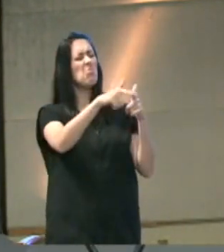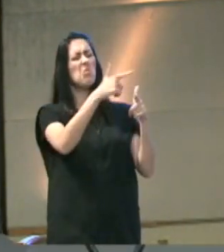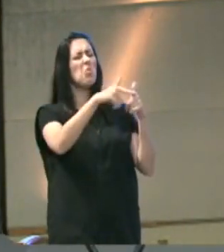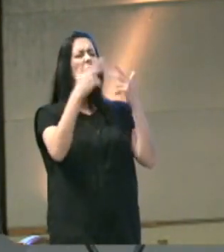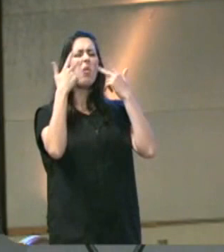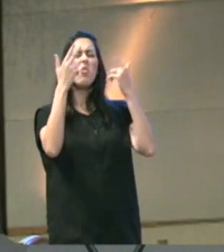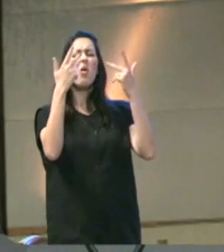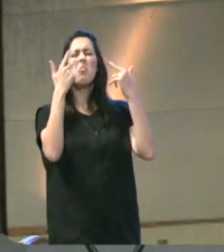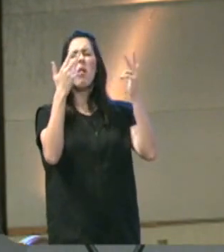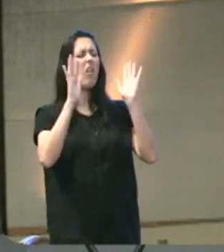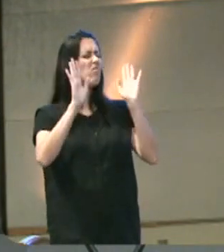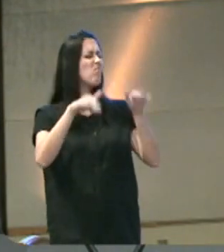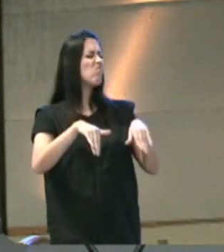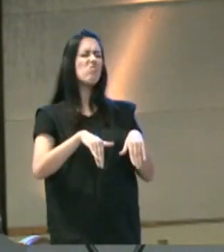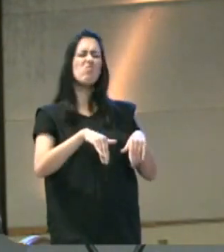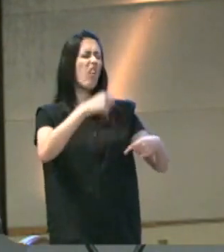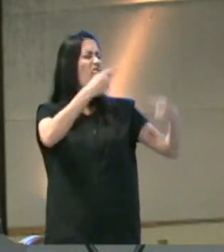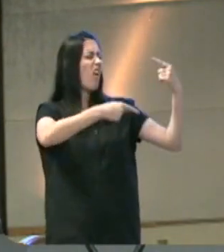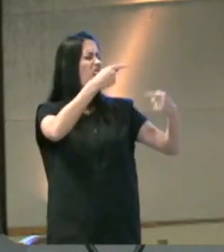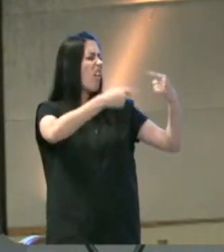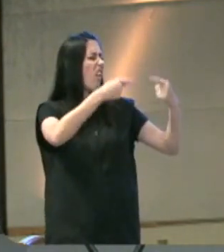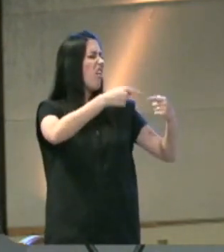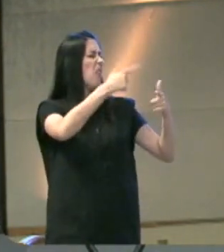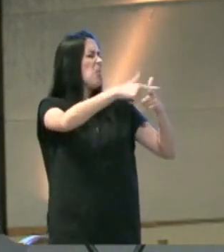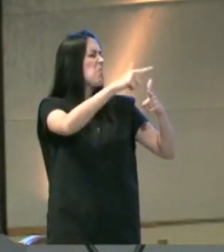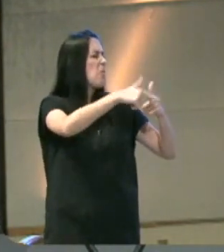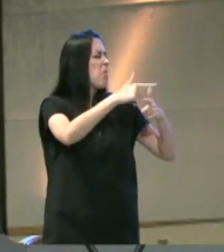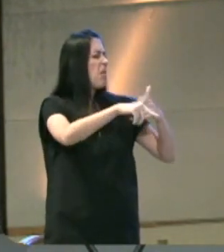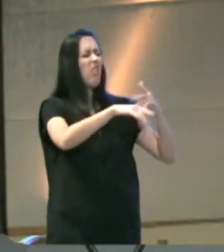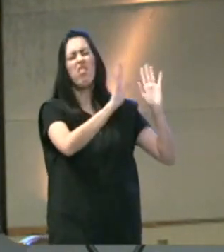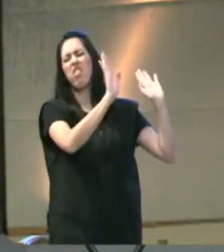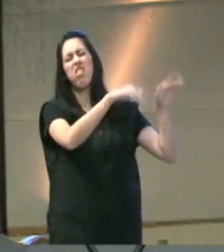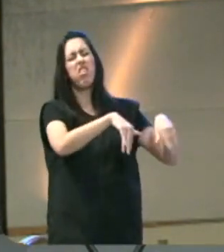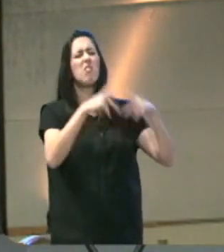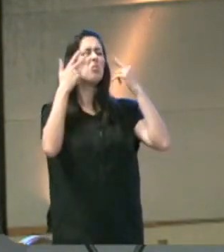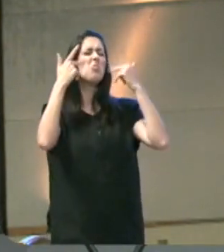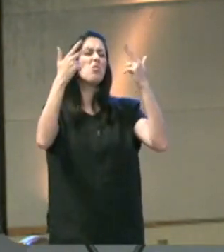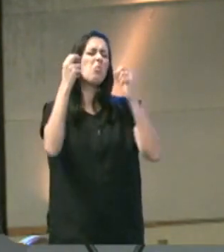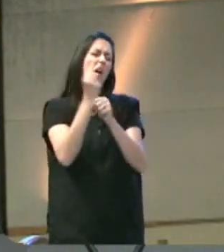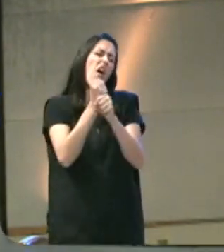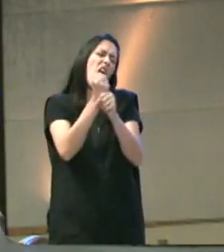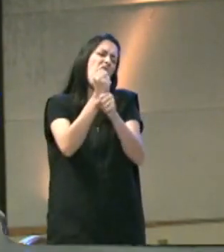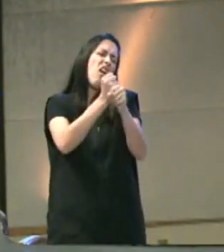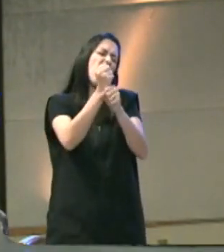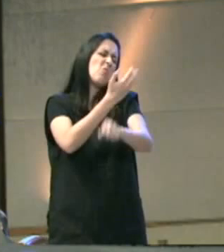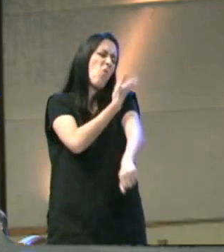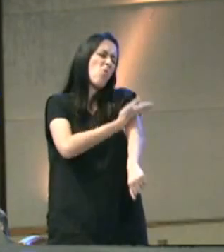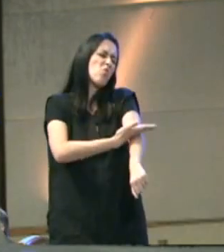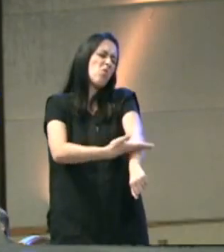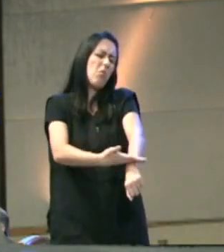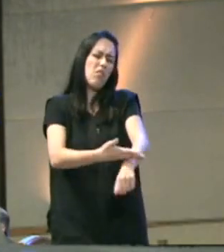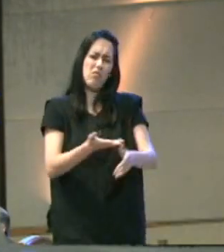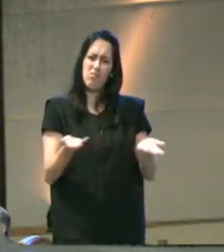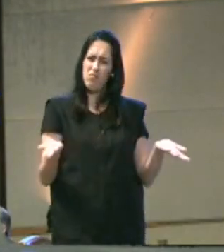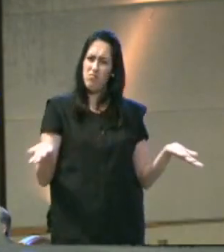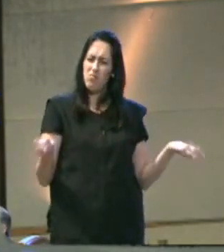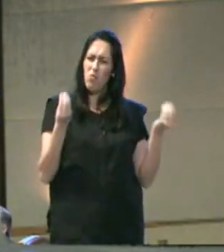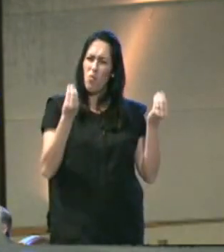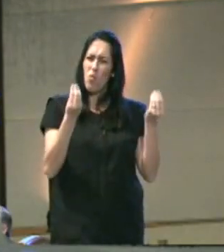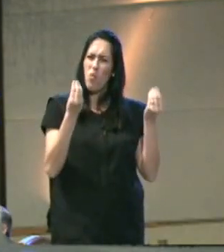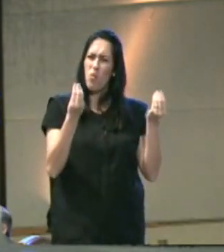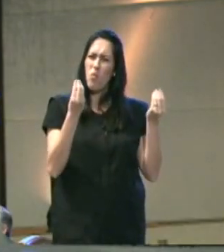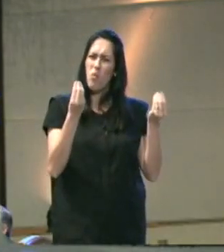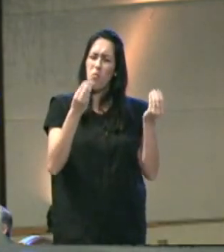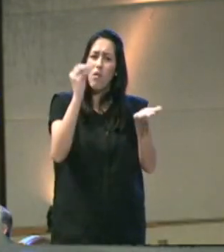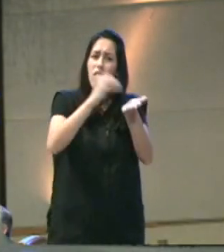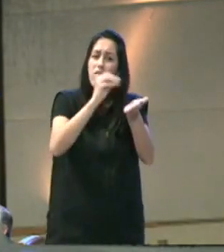jeito e não estão percebendo a encrenca que estão construindo ao longo de anos. E aí o Senhor diz assim: deixa eu abrir